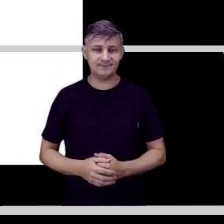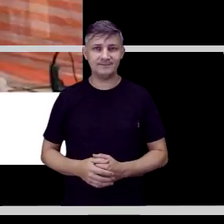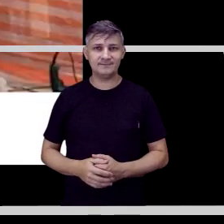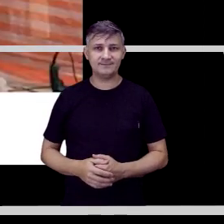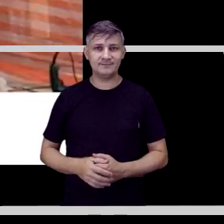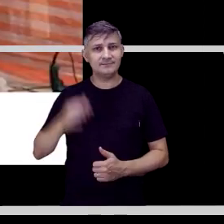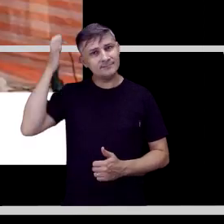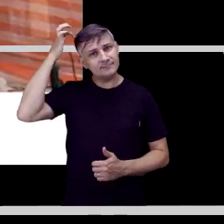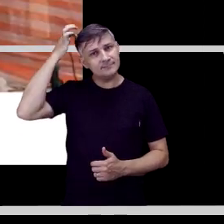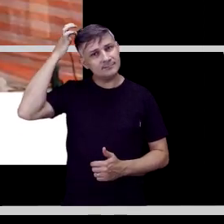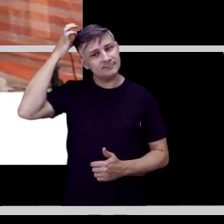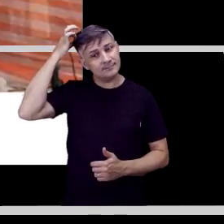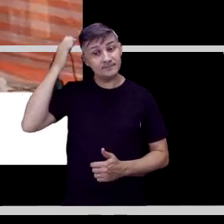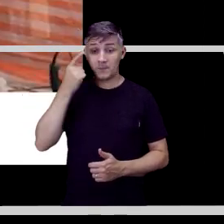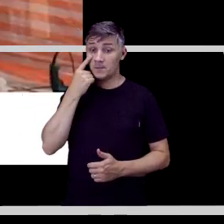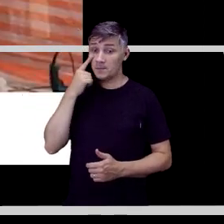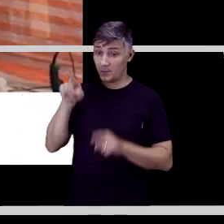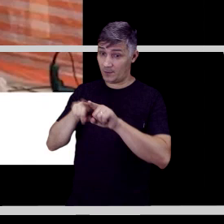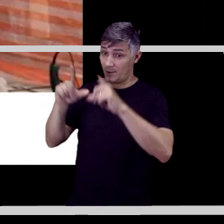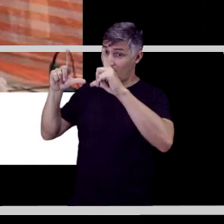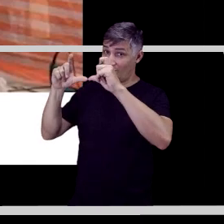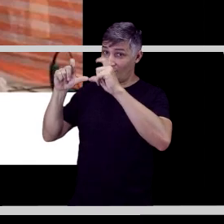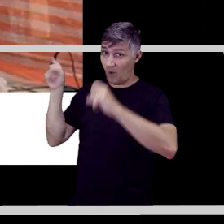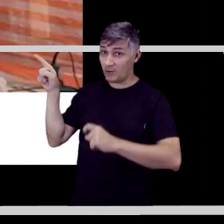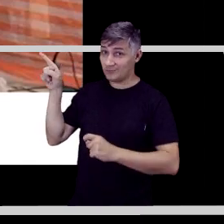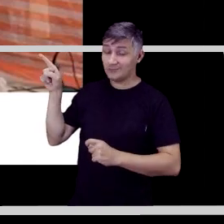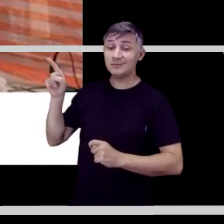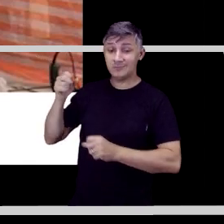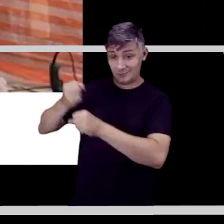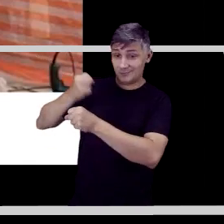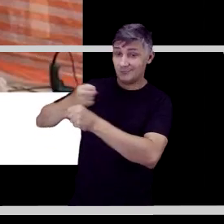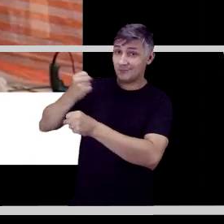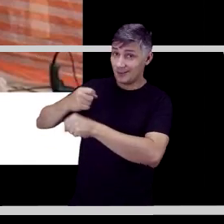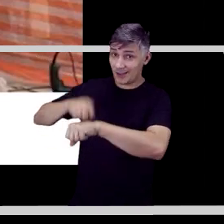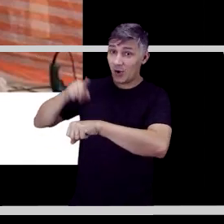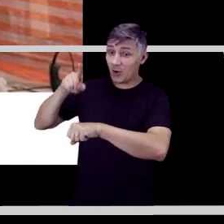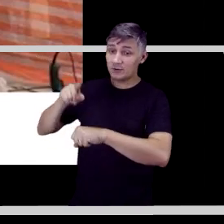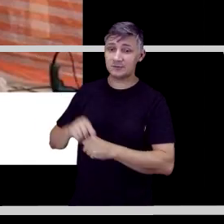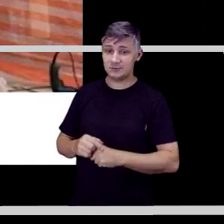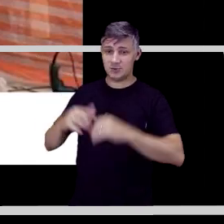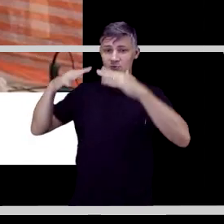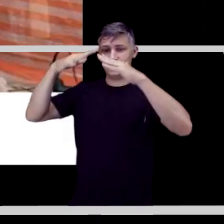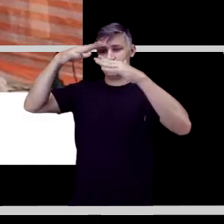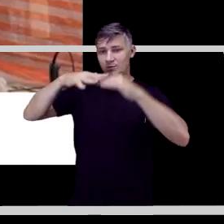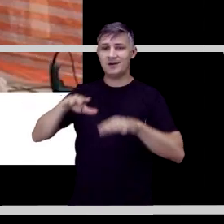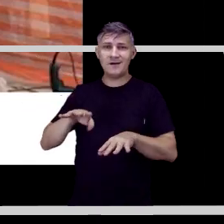explorar. Aí também essa foto da obra com o deck em estrutura